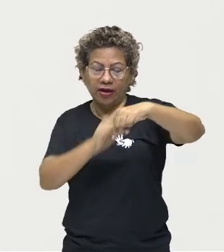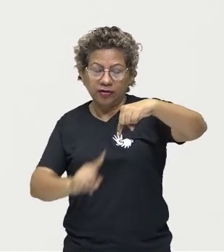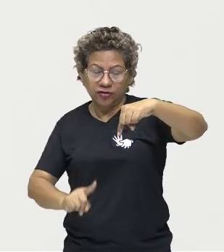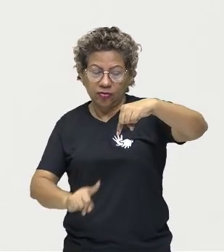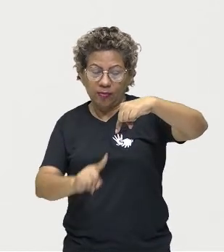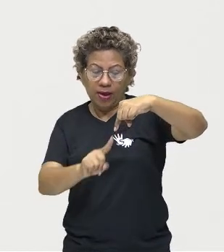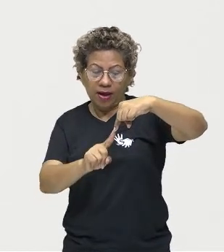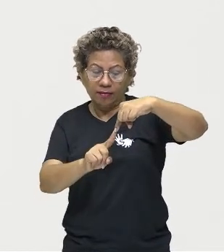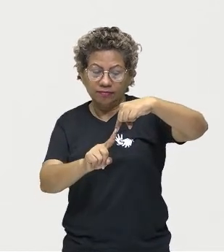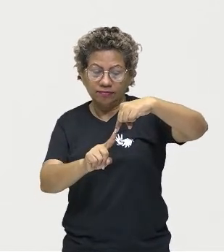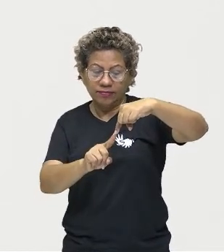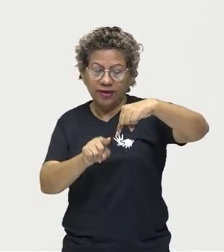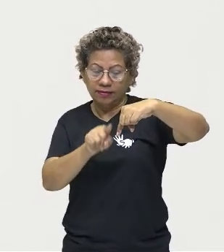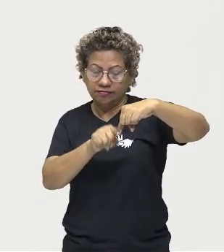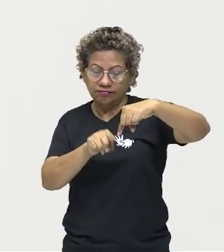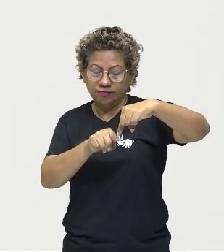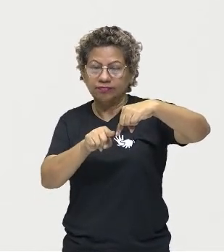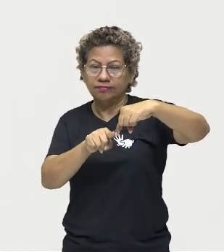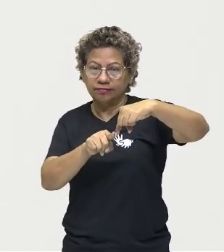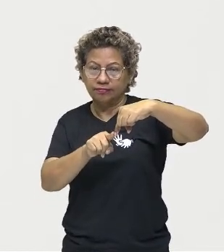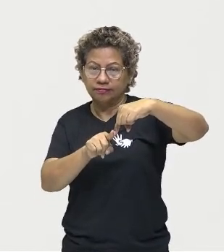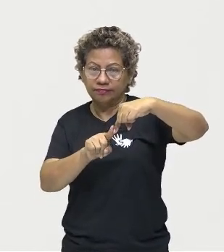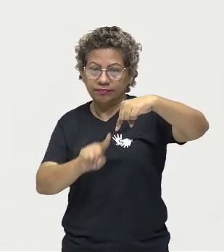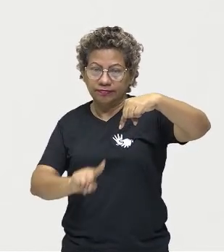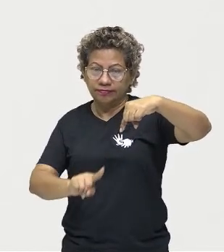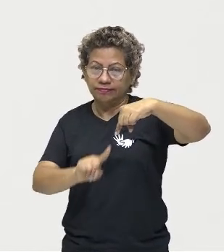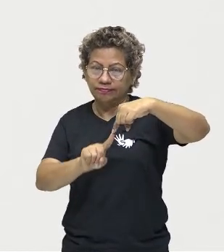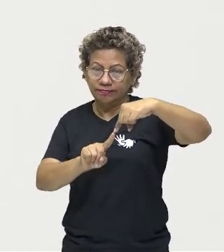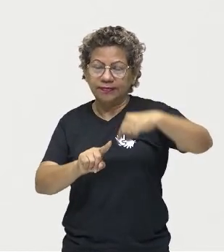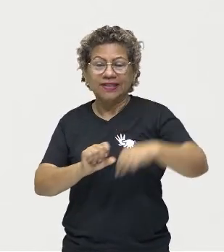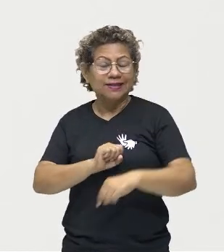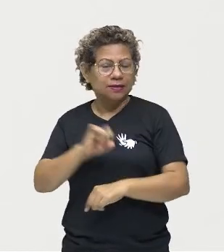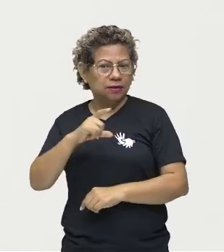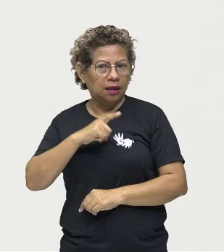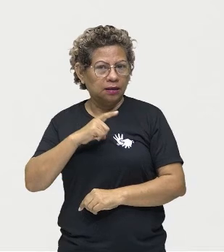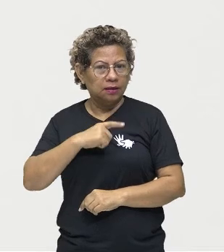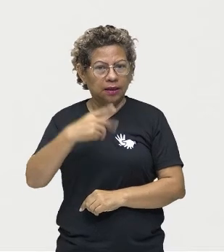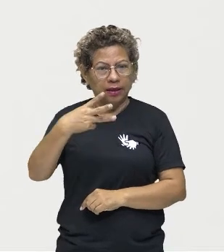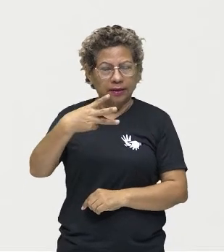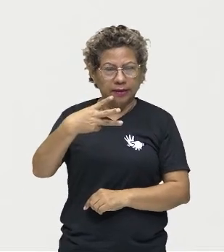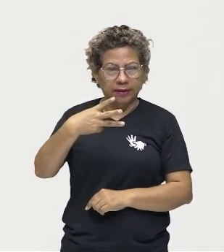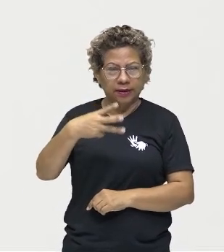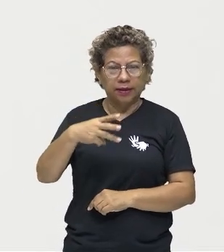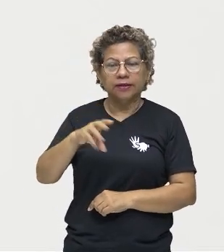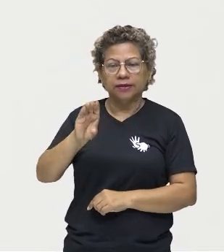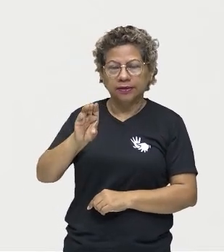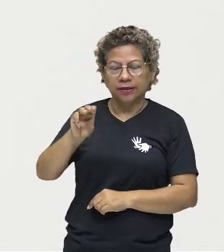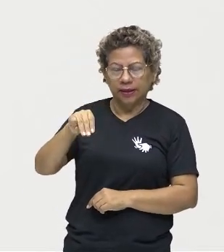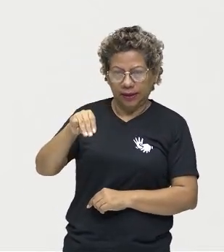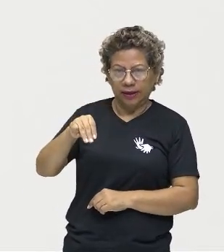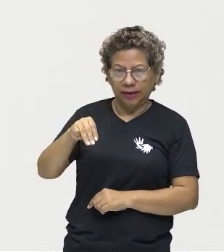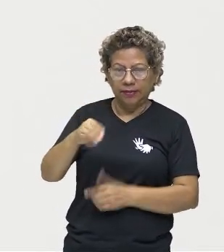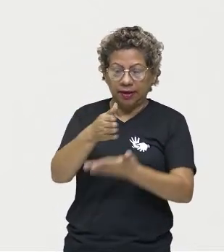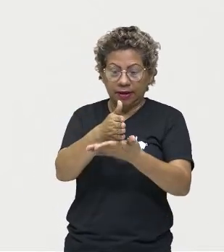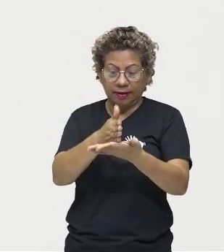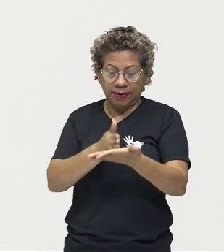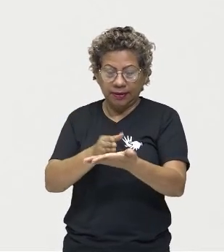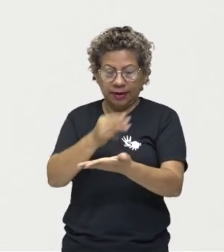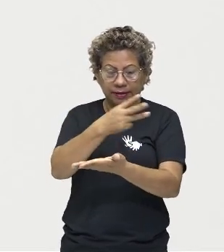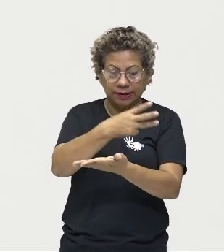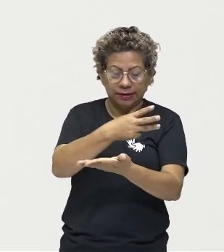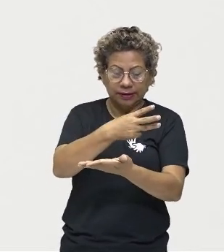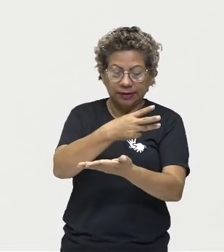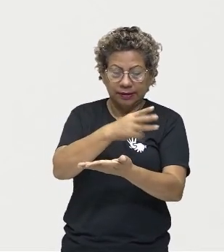aqui mede 3 centímetros e ele é a metade do outro, então ele